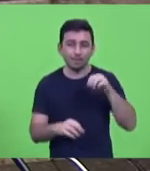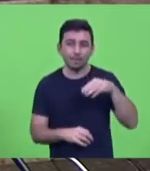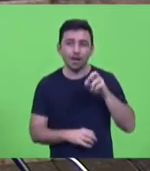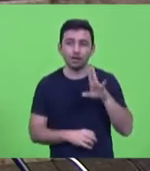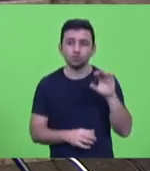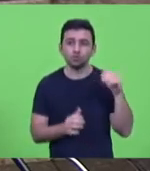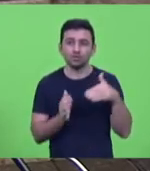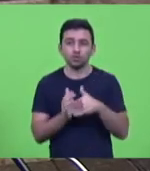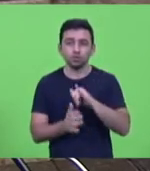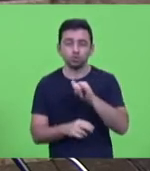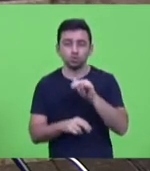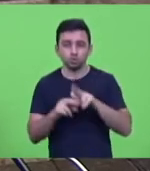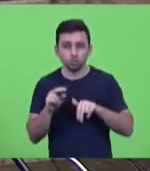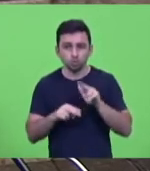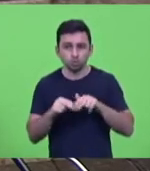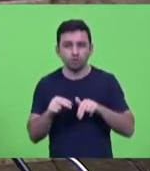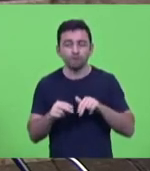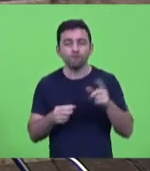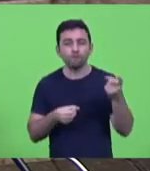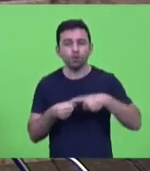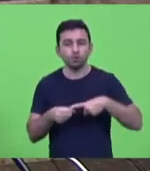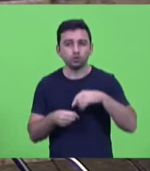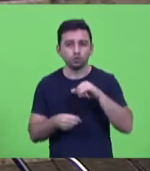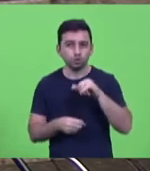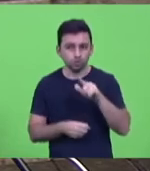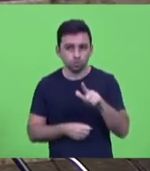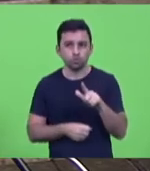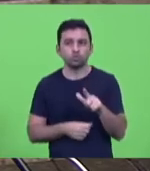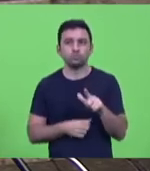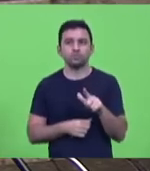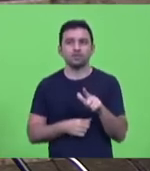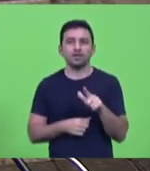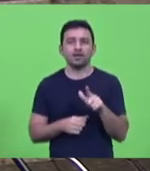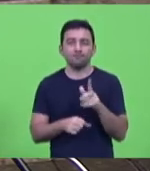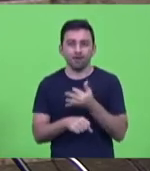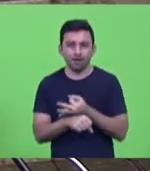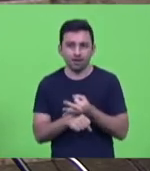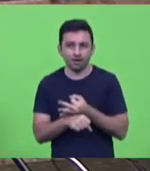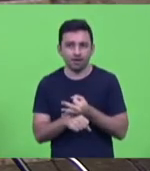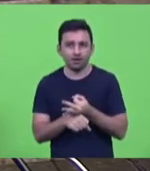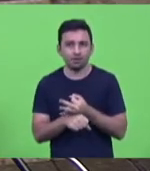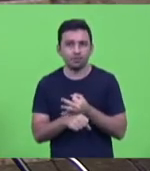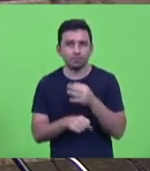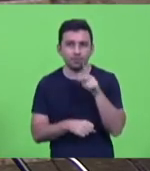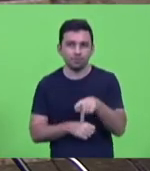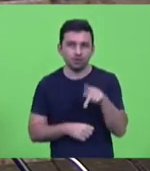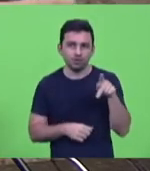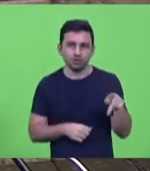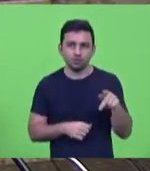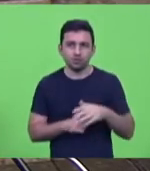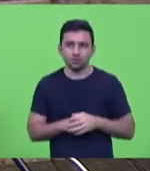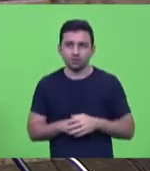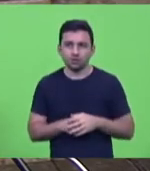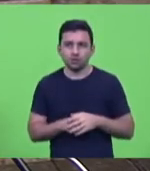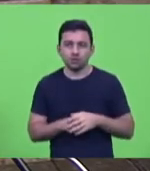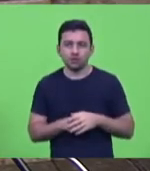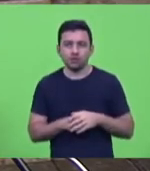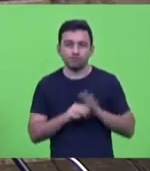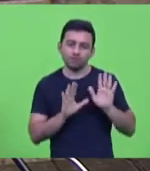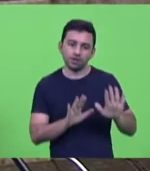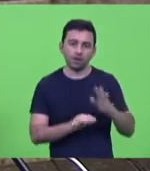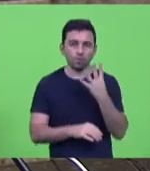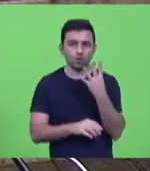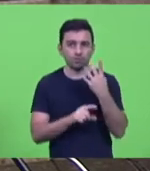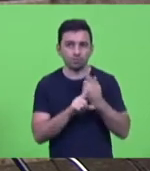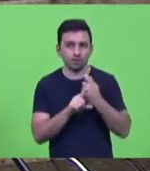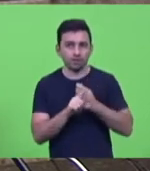junho, voltaram em julho, quando seria as férias dos professores, mas aí, como ficaram 4 meses praticamente sem